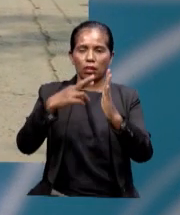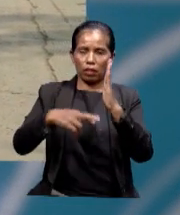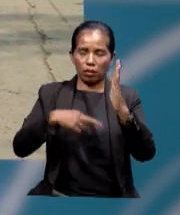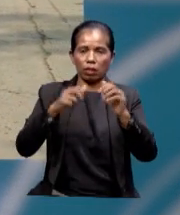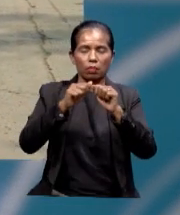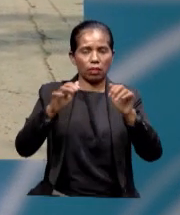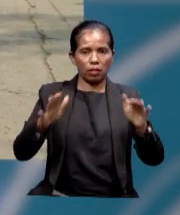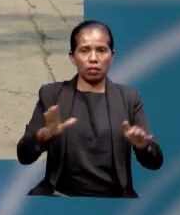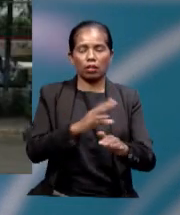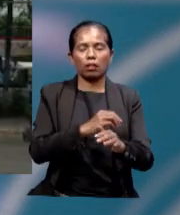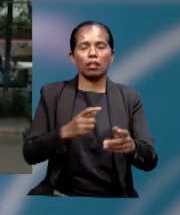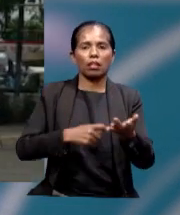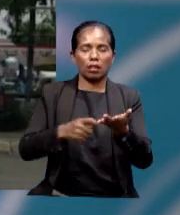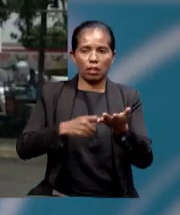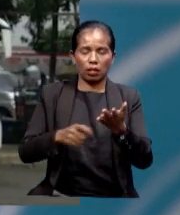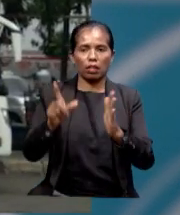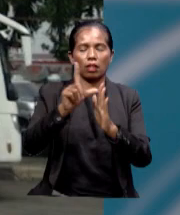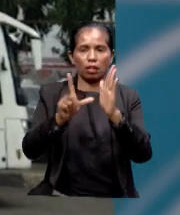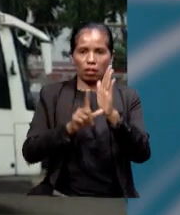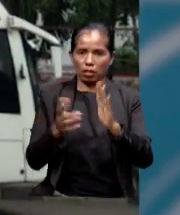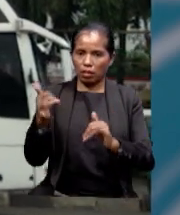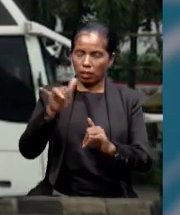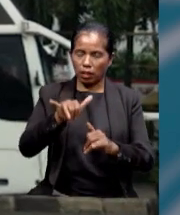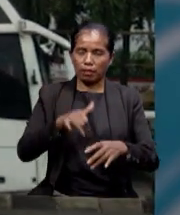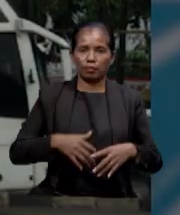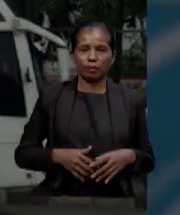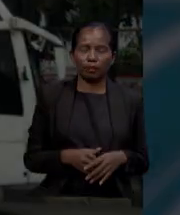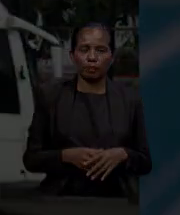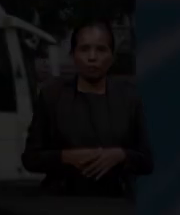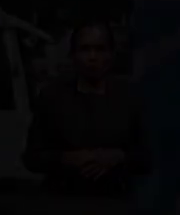administrativo no técnico legal-sira. Juliana Pereira, Tito Silva, GMN.